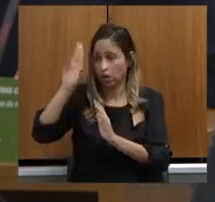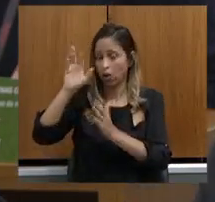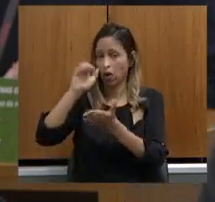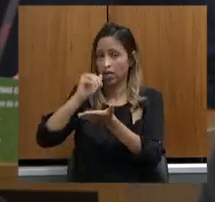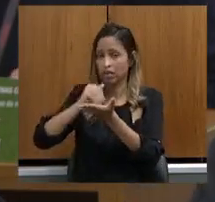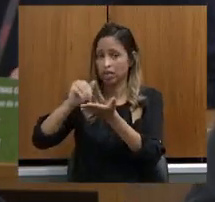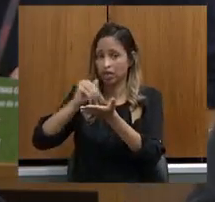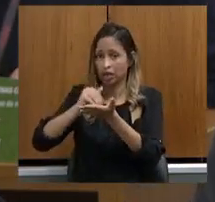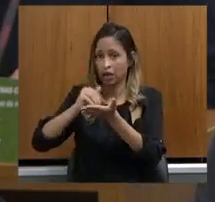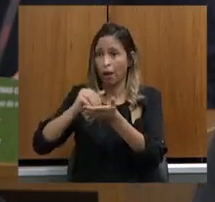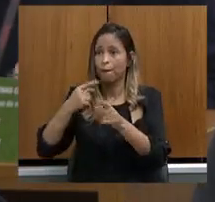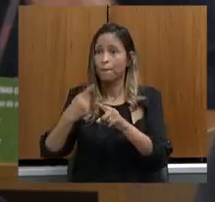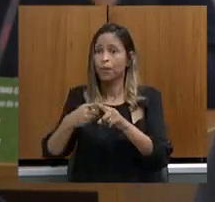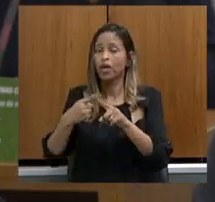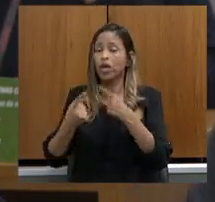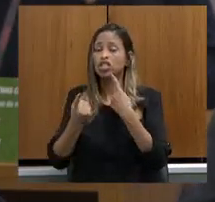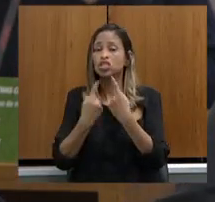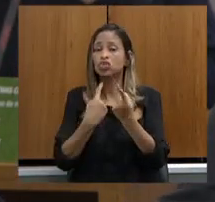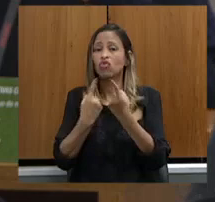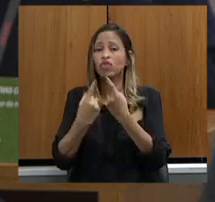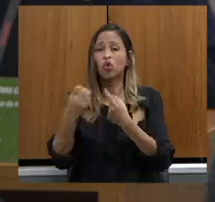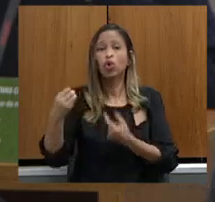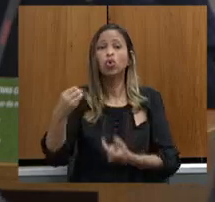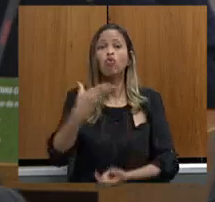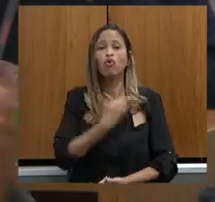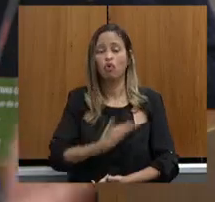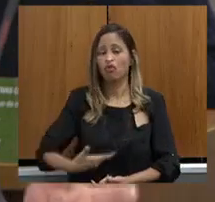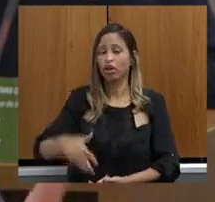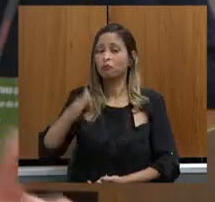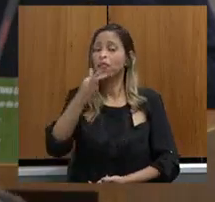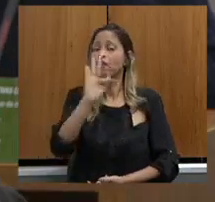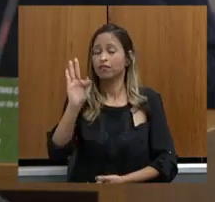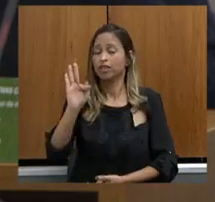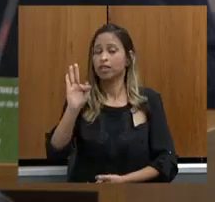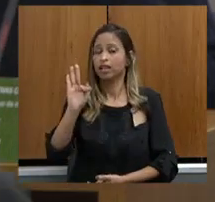porque nós queremos que discutir com o novo governo federal